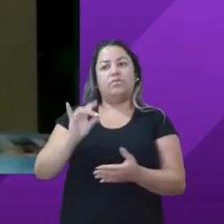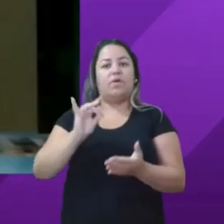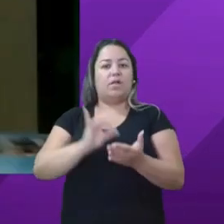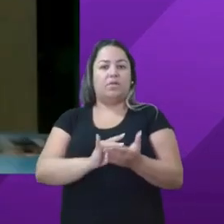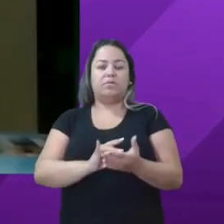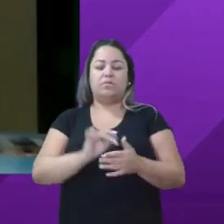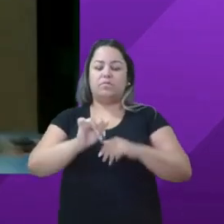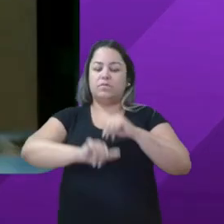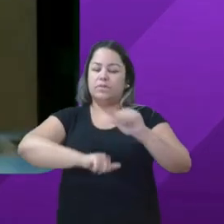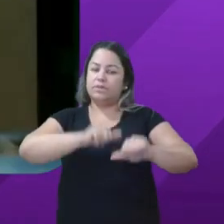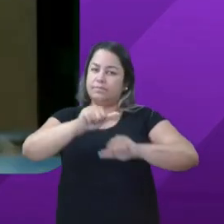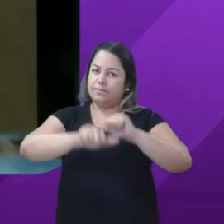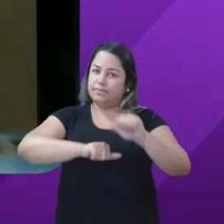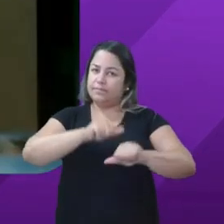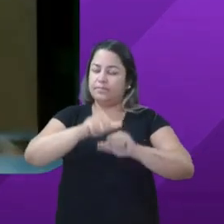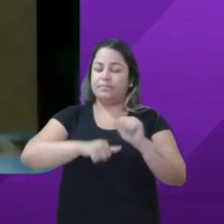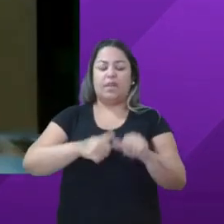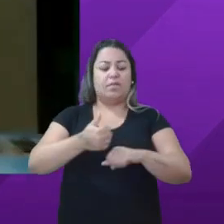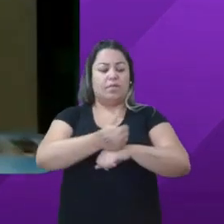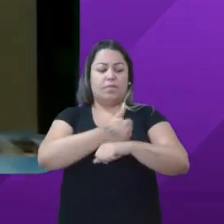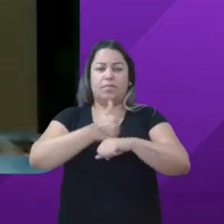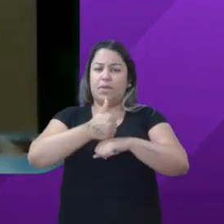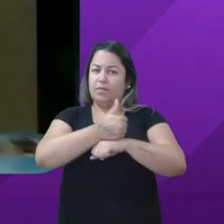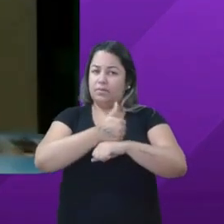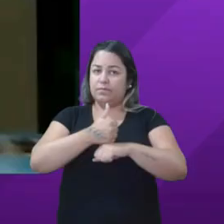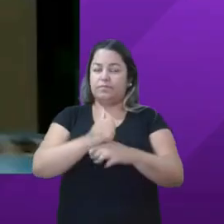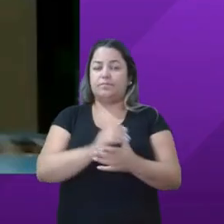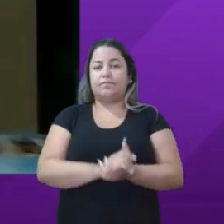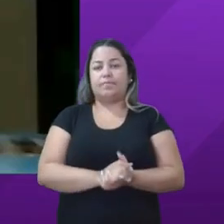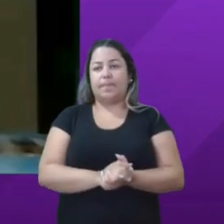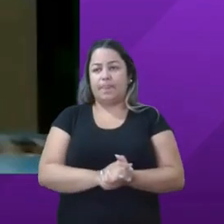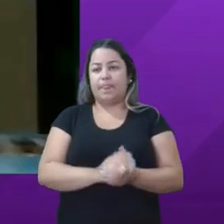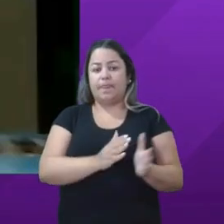não se transformam, elas não melhoram quando há